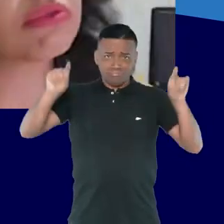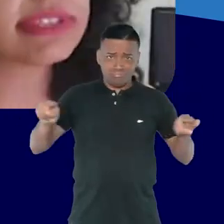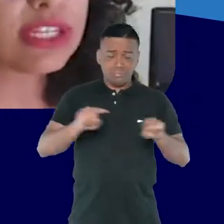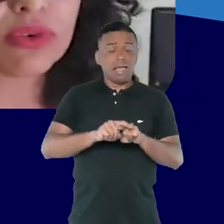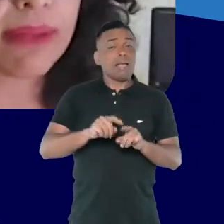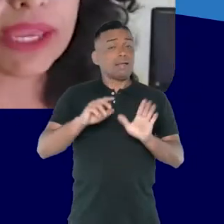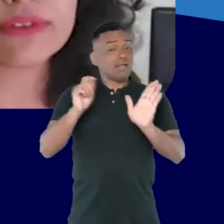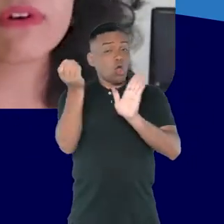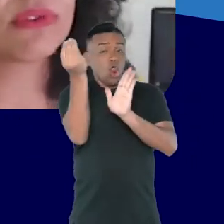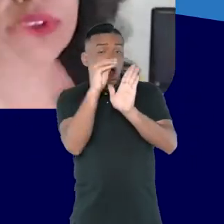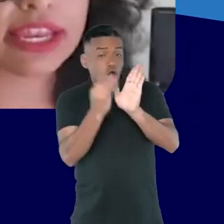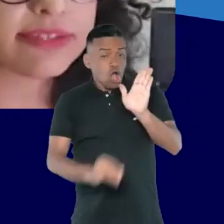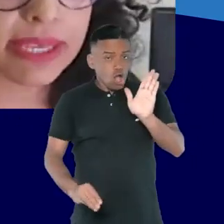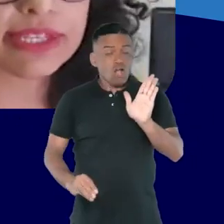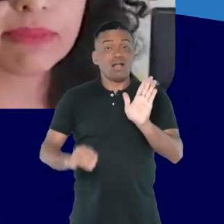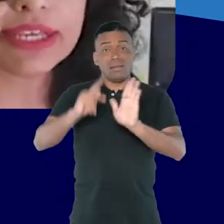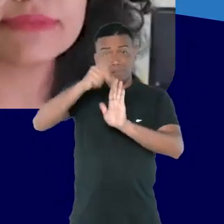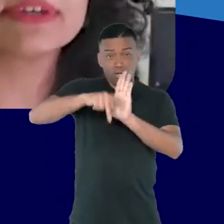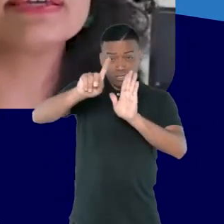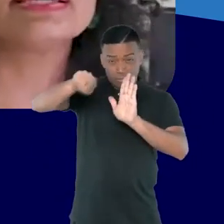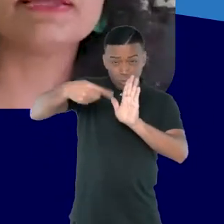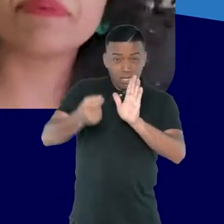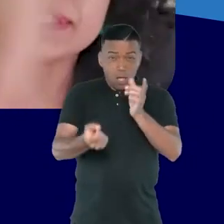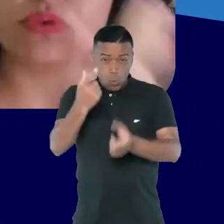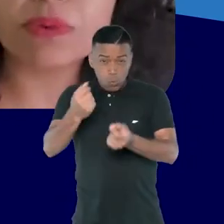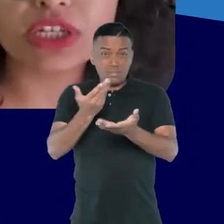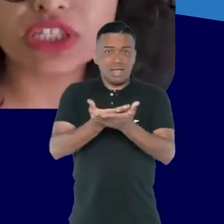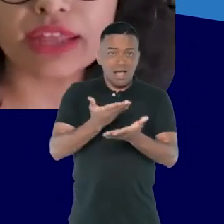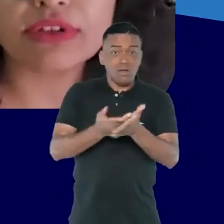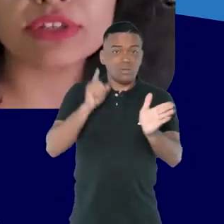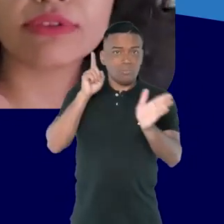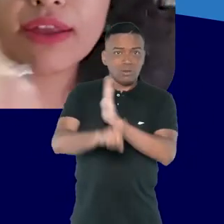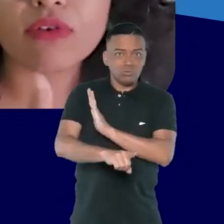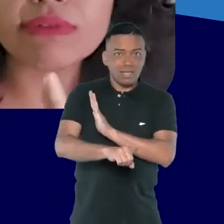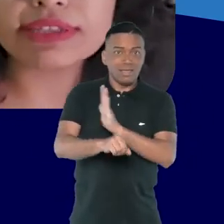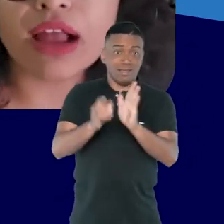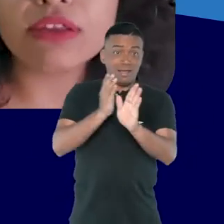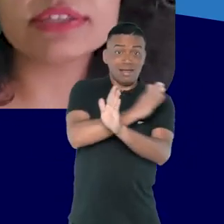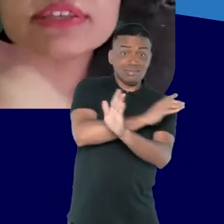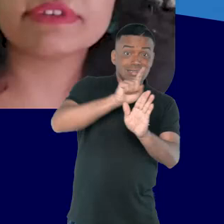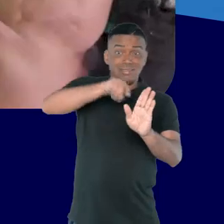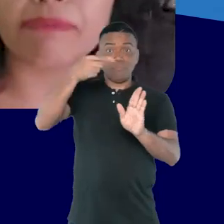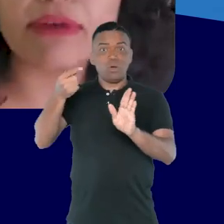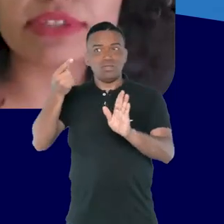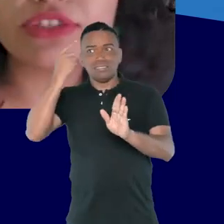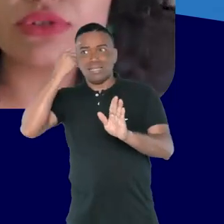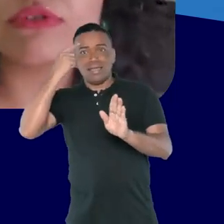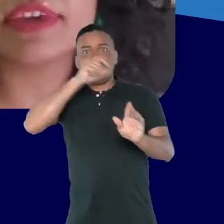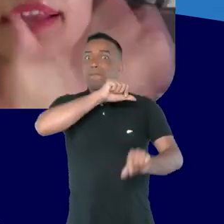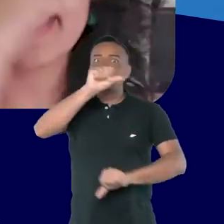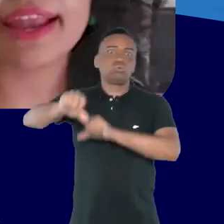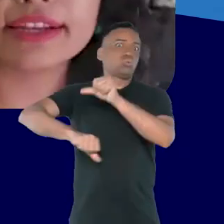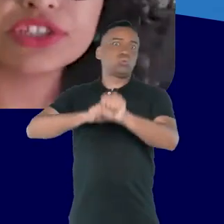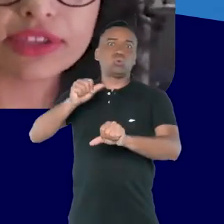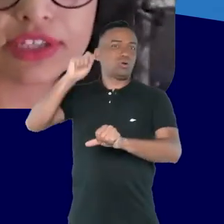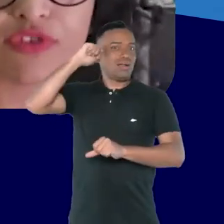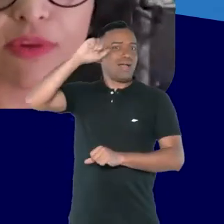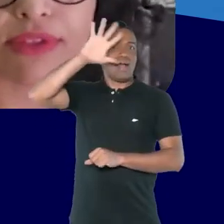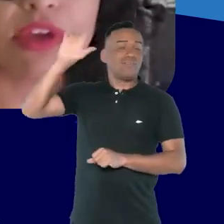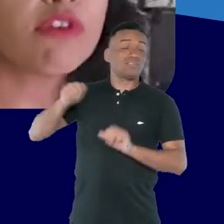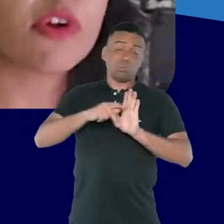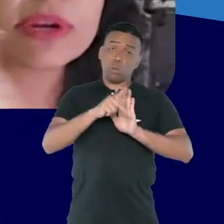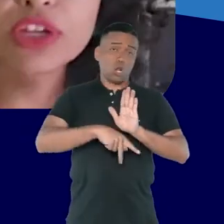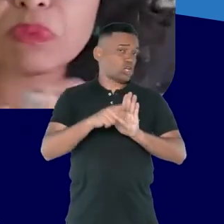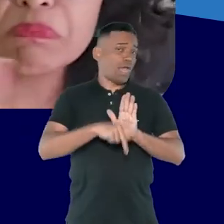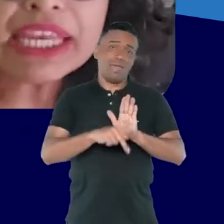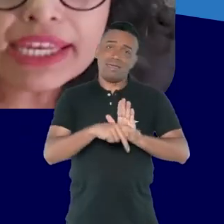quadro tudo sem julgamento, tudo que eles pensam mesmo. Depois do projeto, eu dei algumas aulas, perguntei de novo e a ideia deles tinha